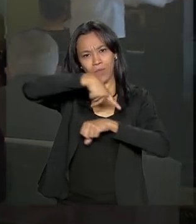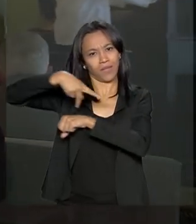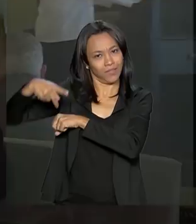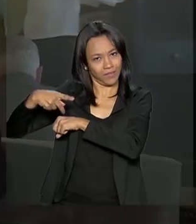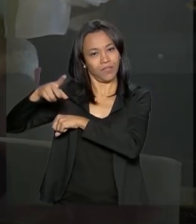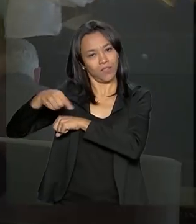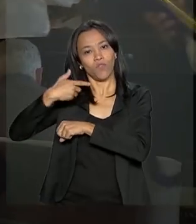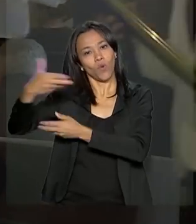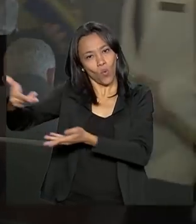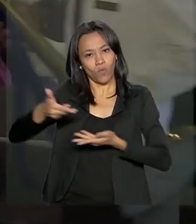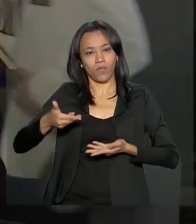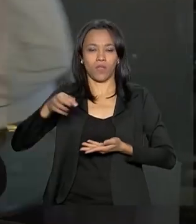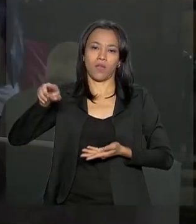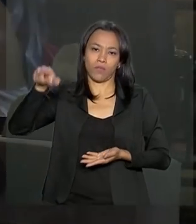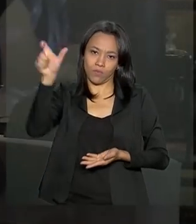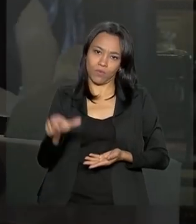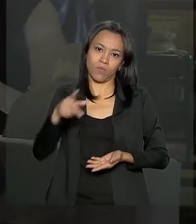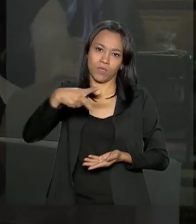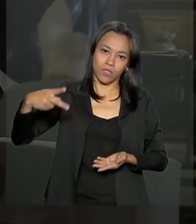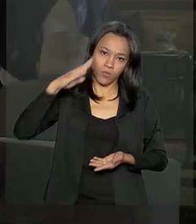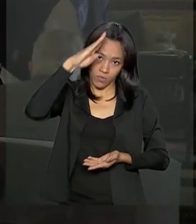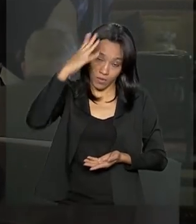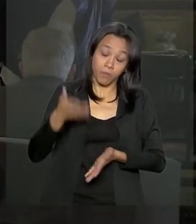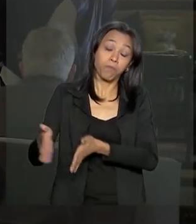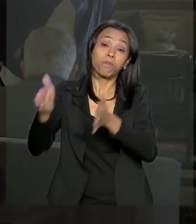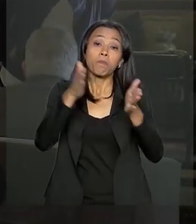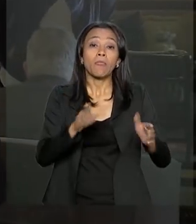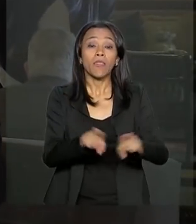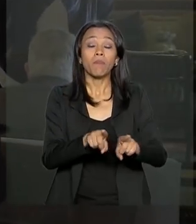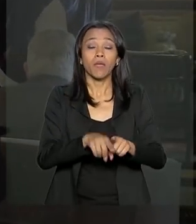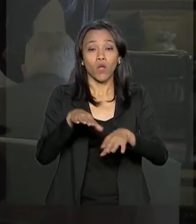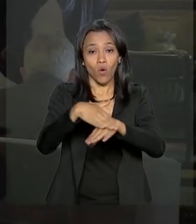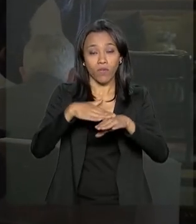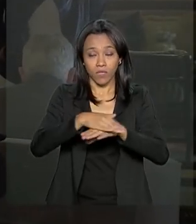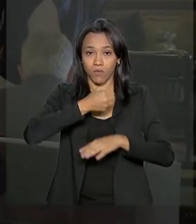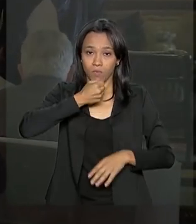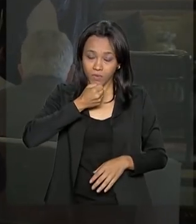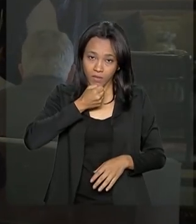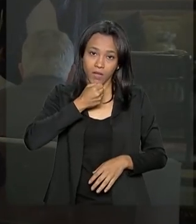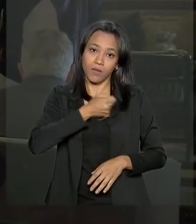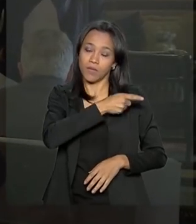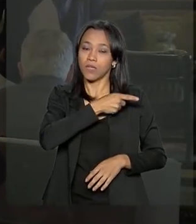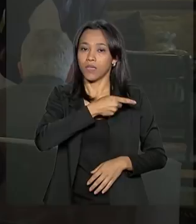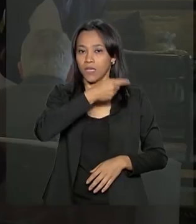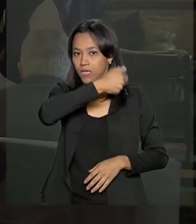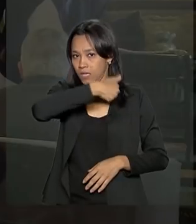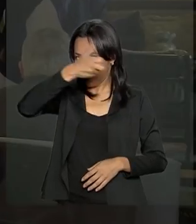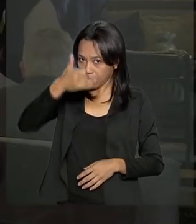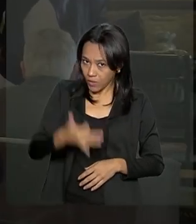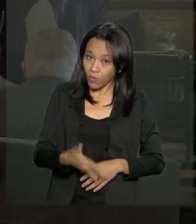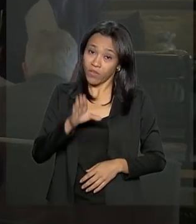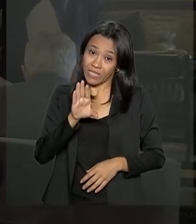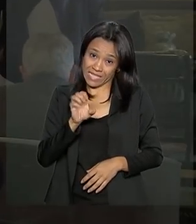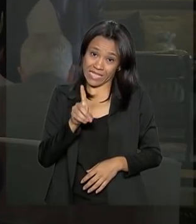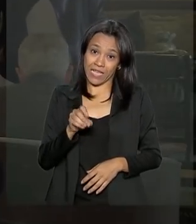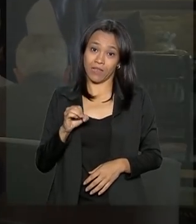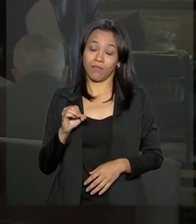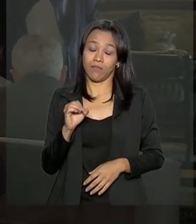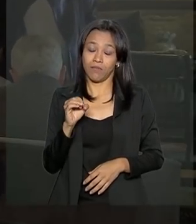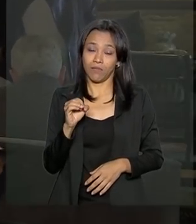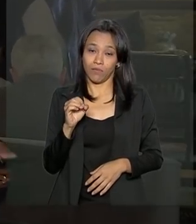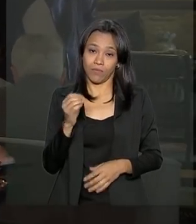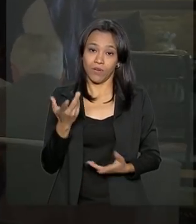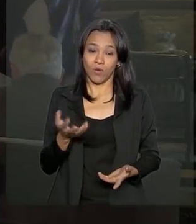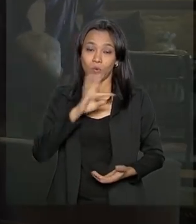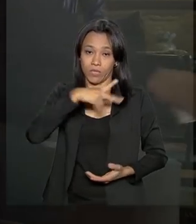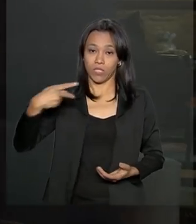um pouco mais cedo, nós conversamos com o porta-voz da Presidência da República e ele contou que a viagem deve se encerrar mais cedo. Estava previsto para